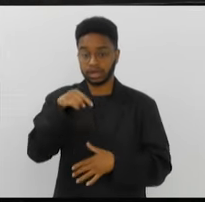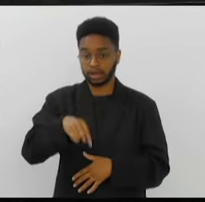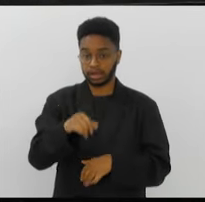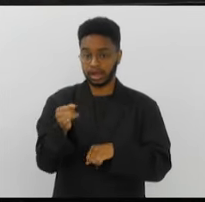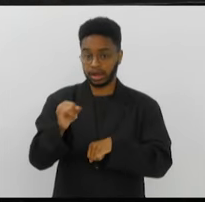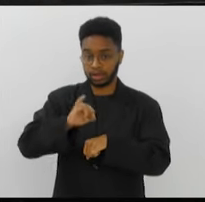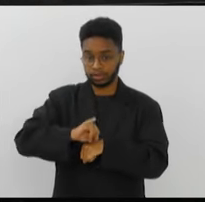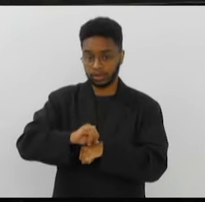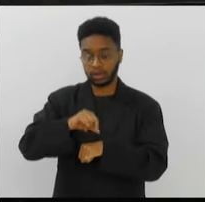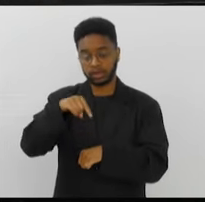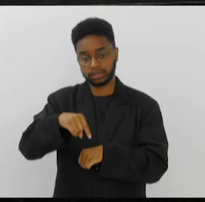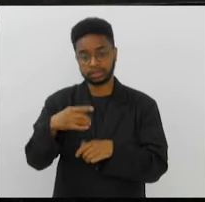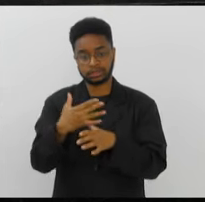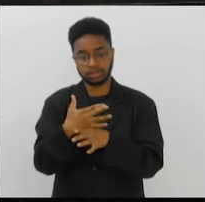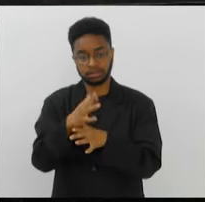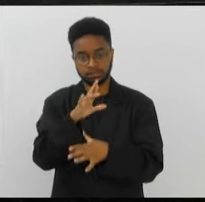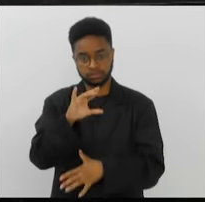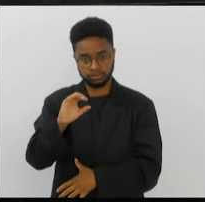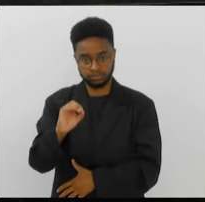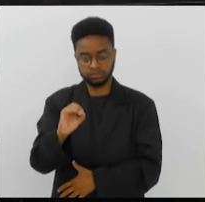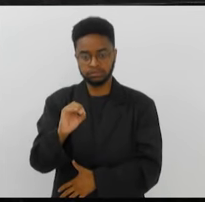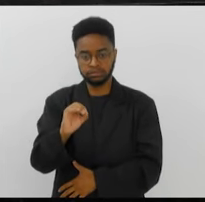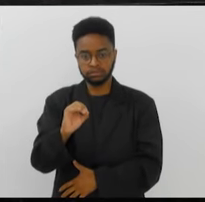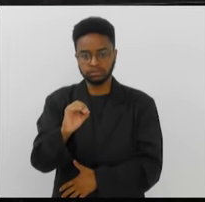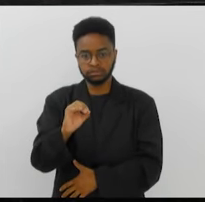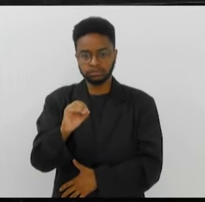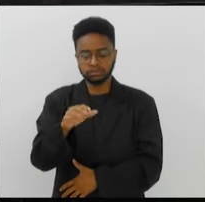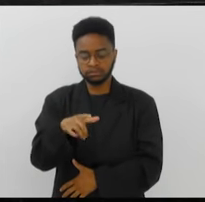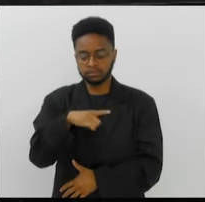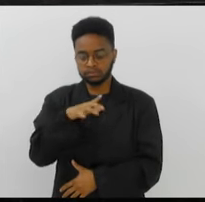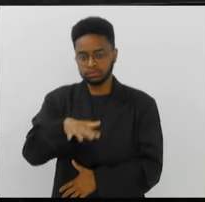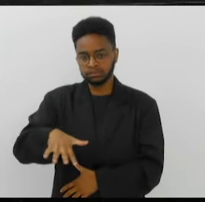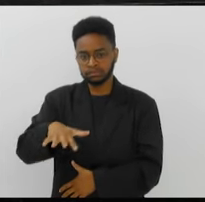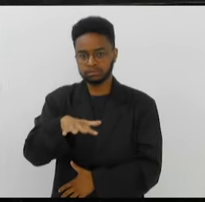o município da cidade do Rio de Janeiro, numa área